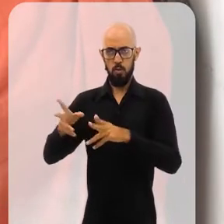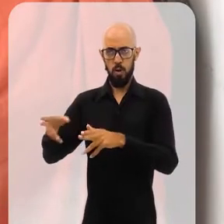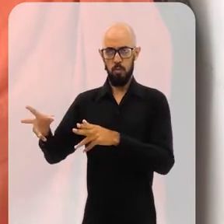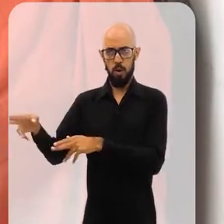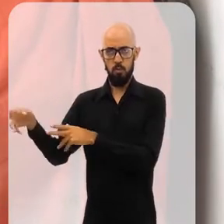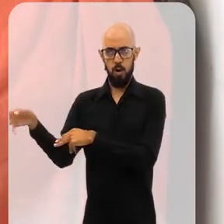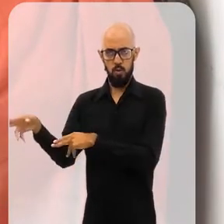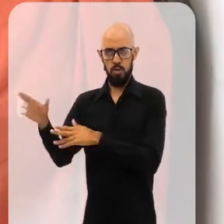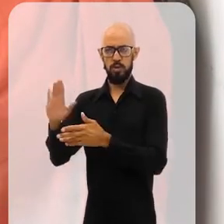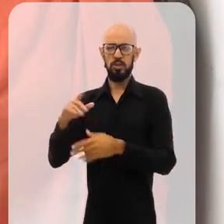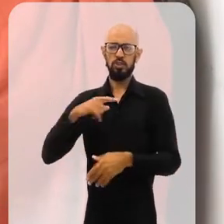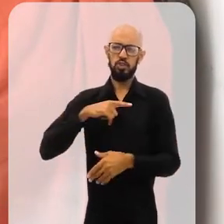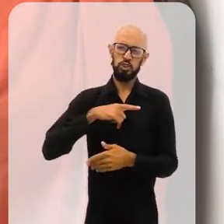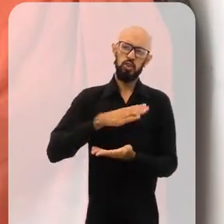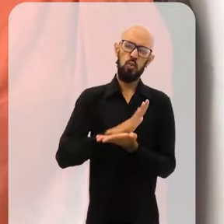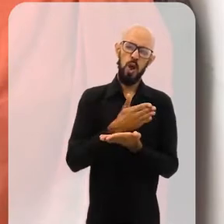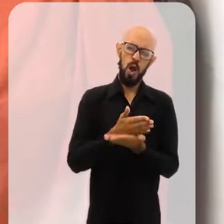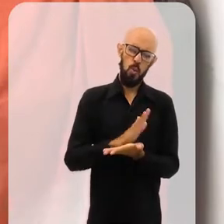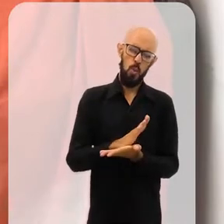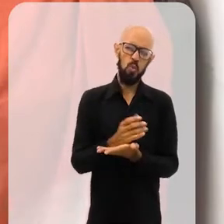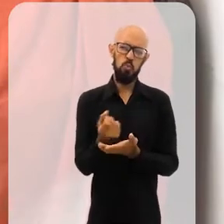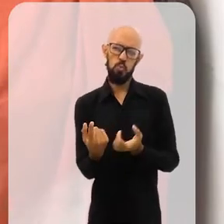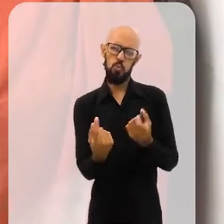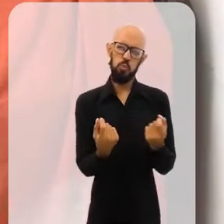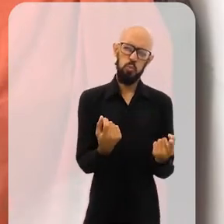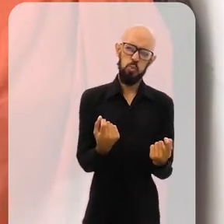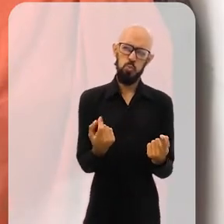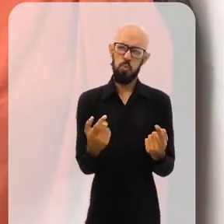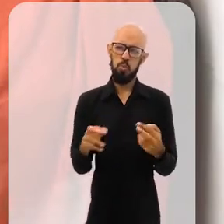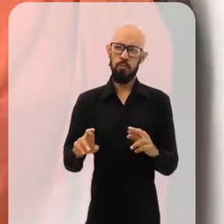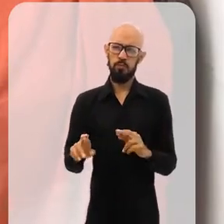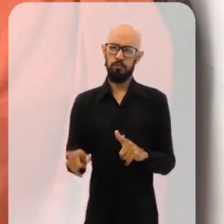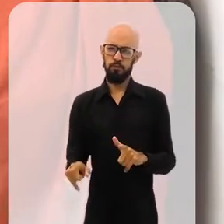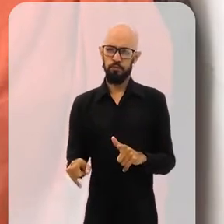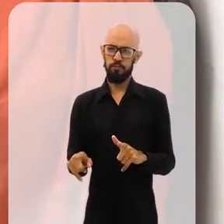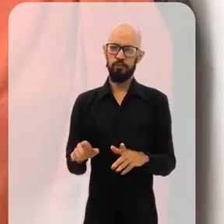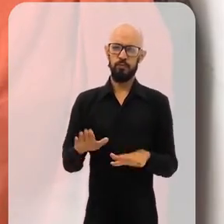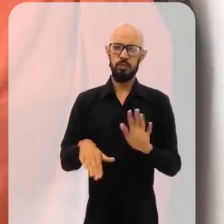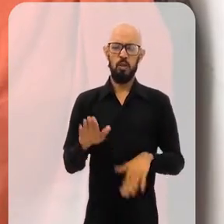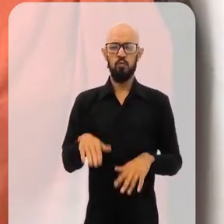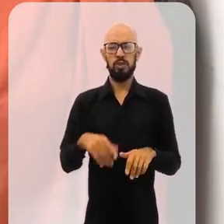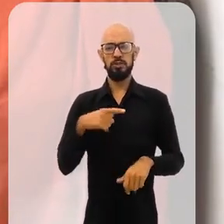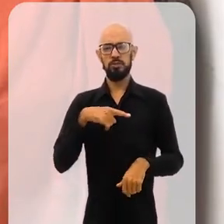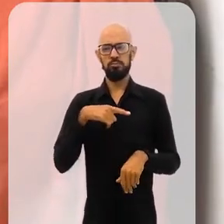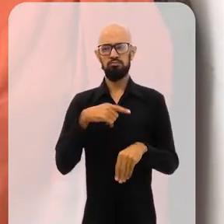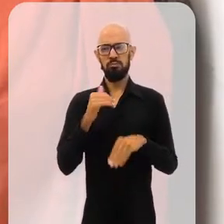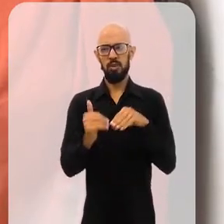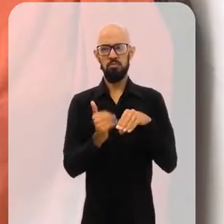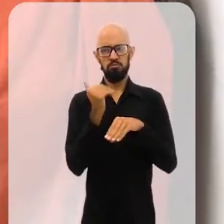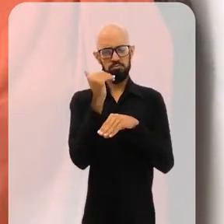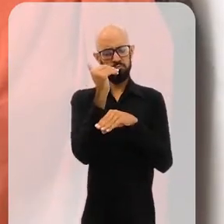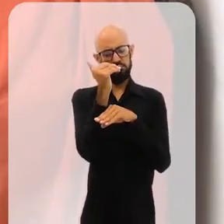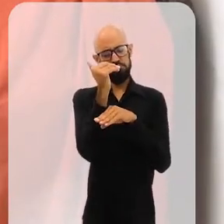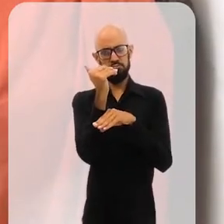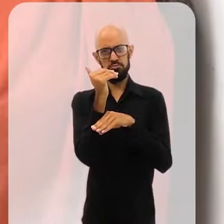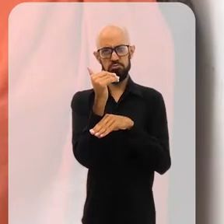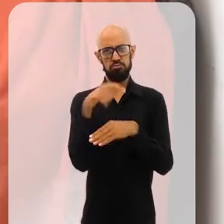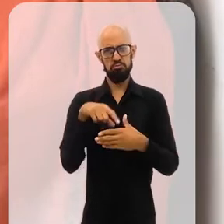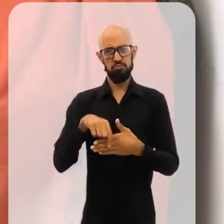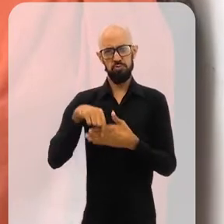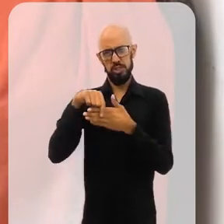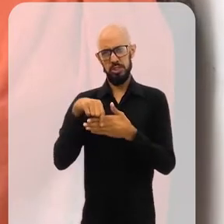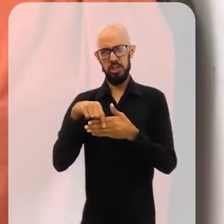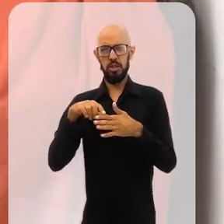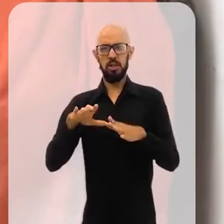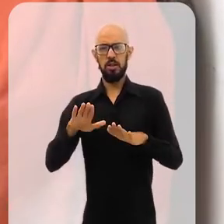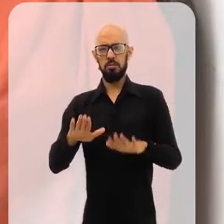É, claro, tinha uns 5 ou 6 diferentes que deveriam ter um grau acima por alguma coisa.